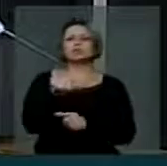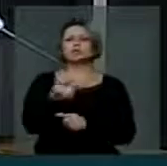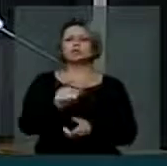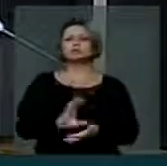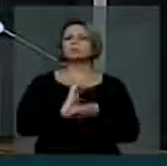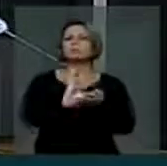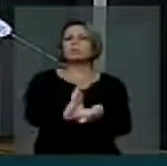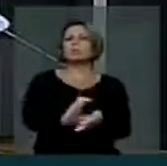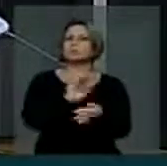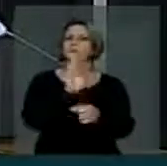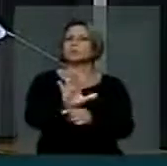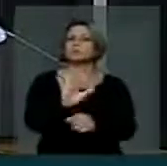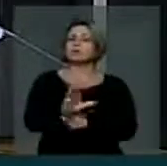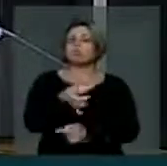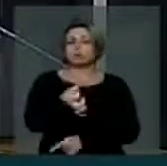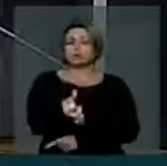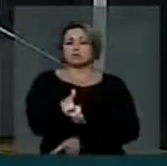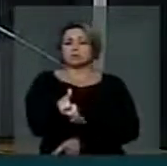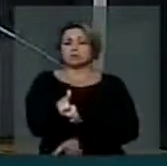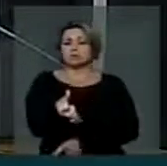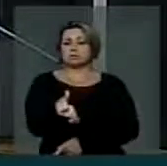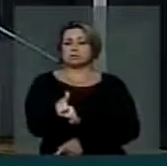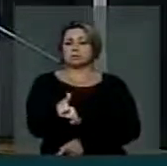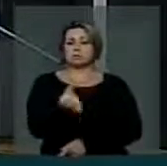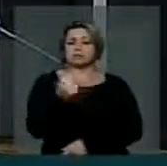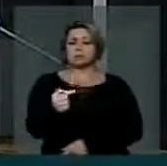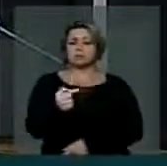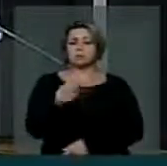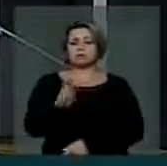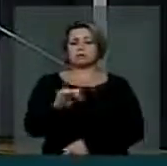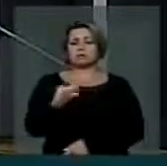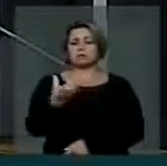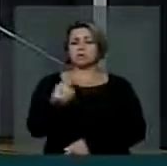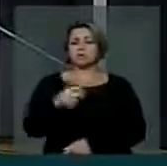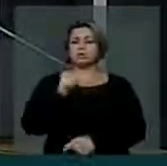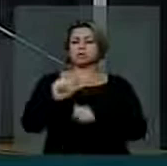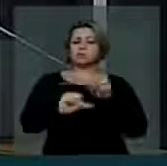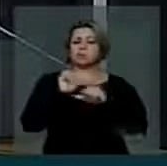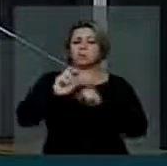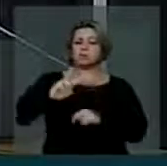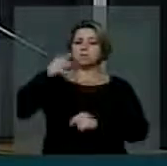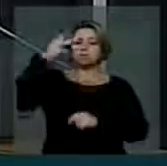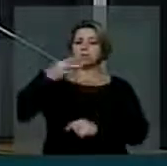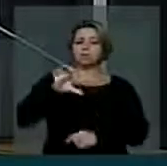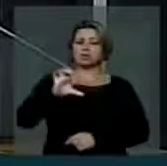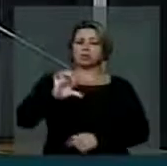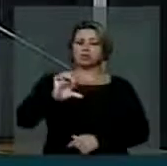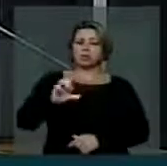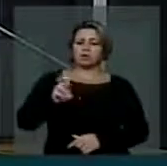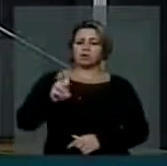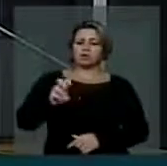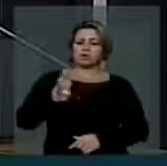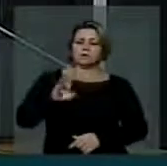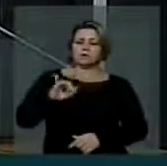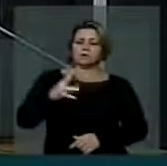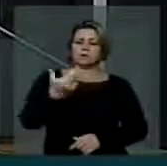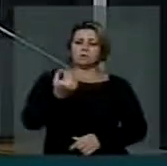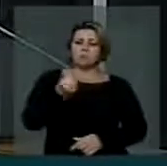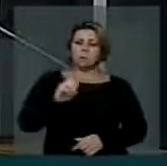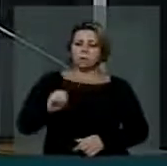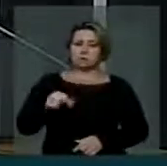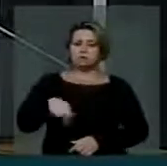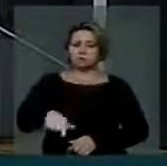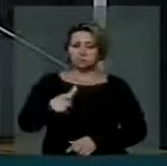orçamento que saiu de 67 bilhões em 2010 para perto de 95 bilhões este